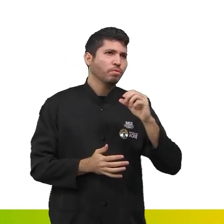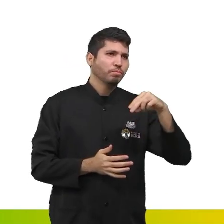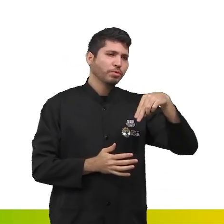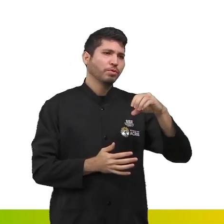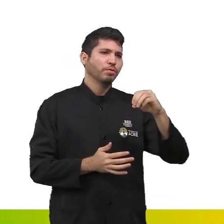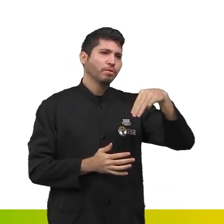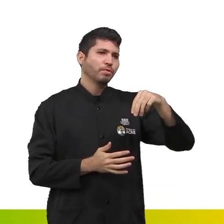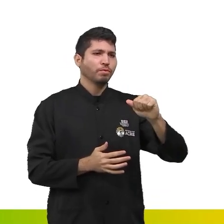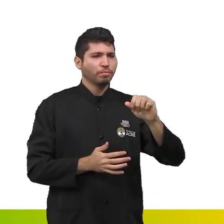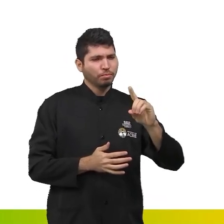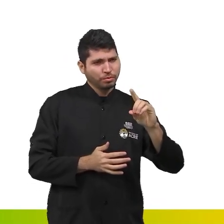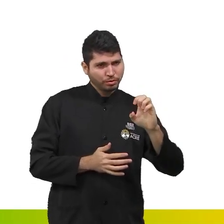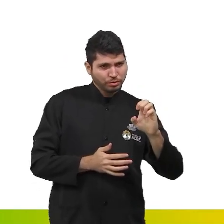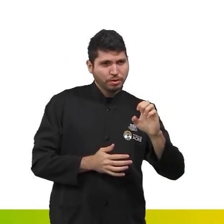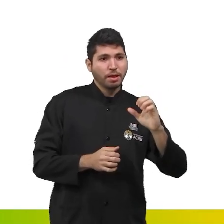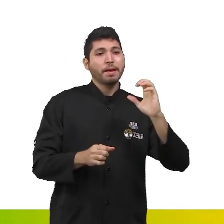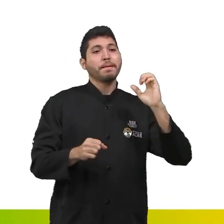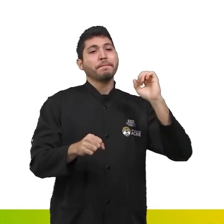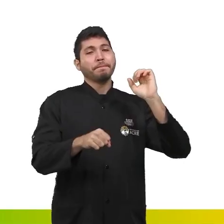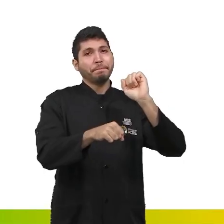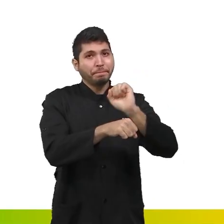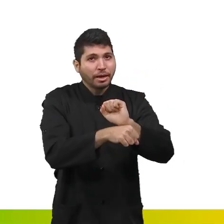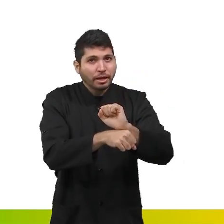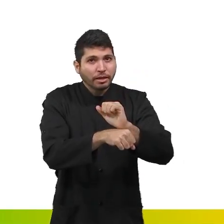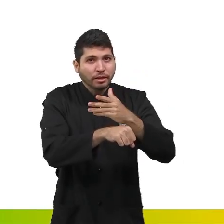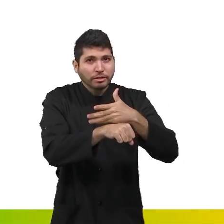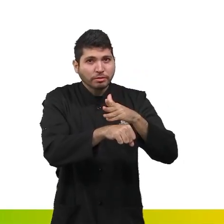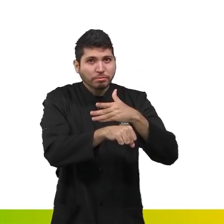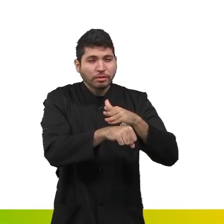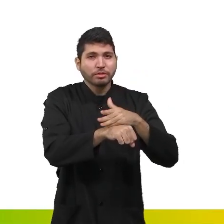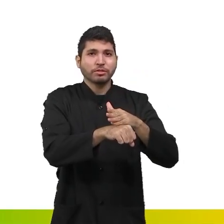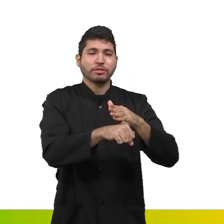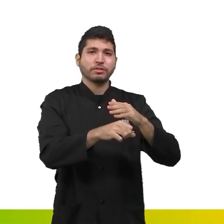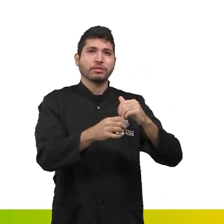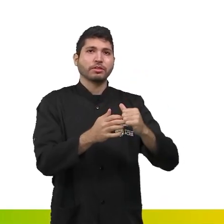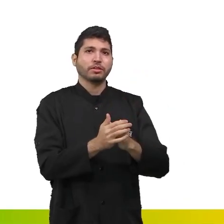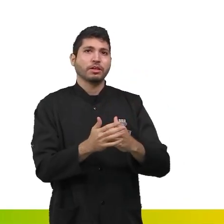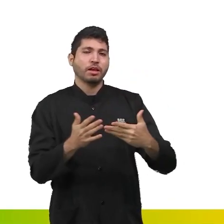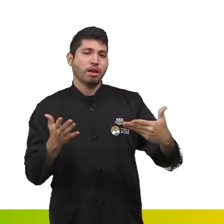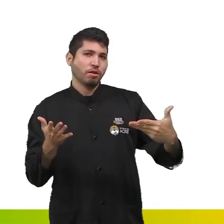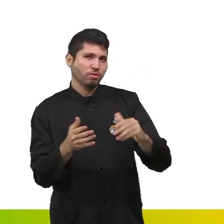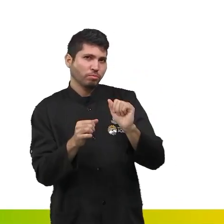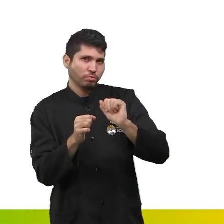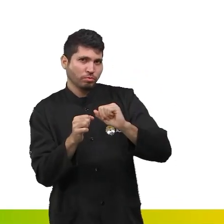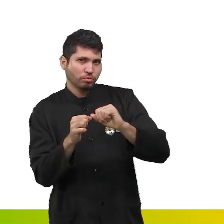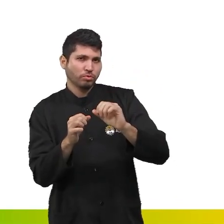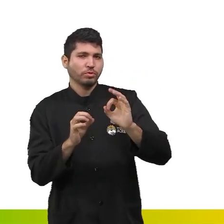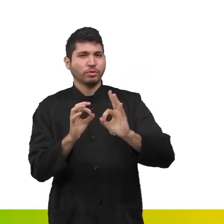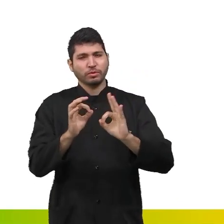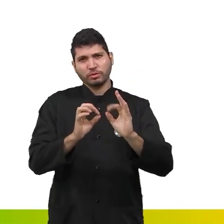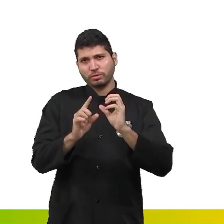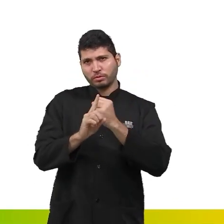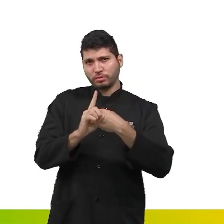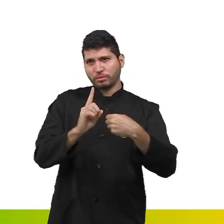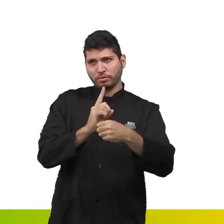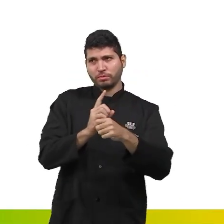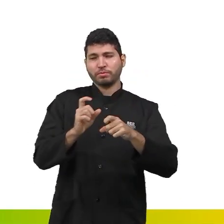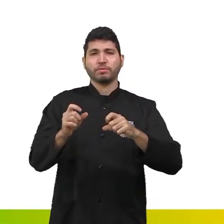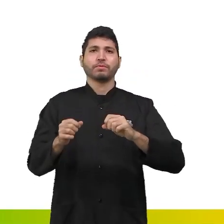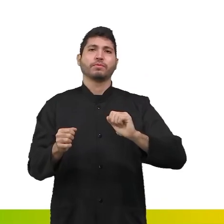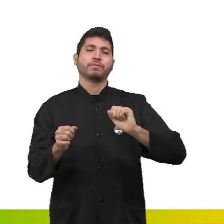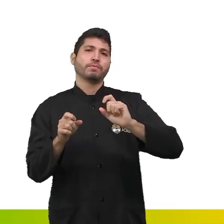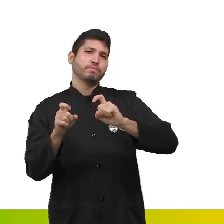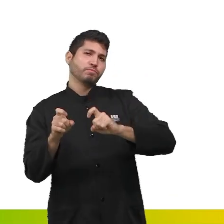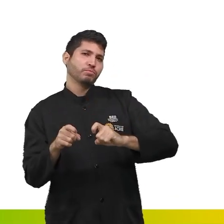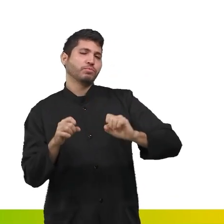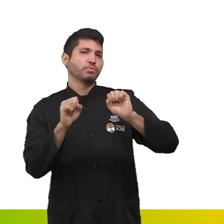torna sedentário e aí forma uma civilização com organização social, com regras, normas,